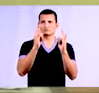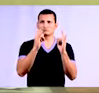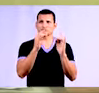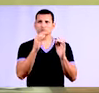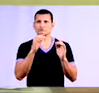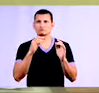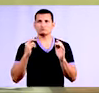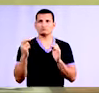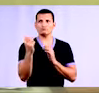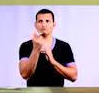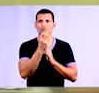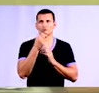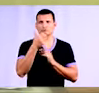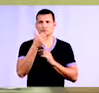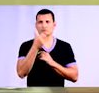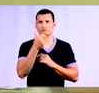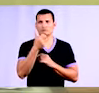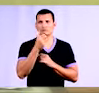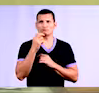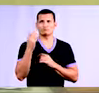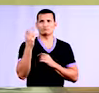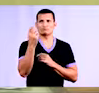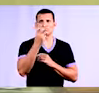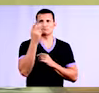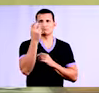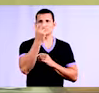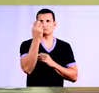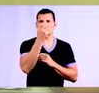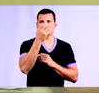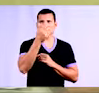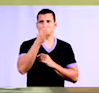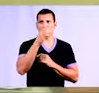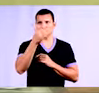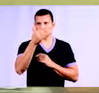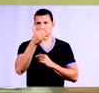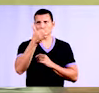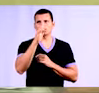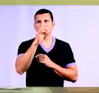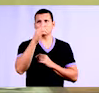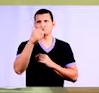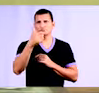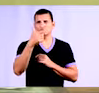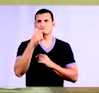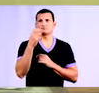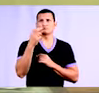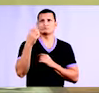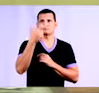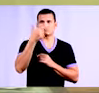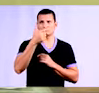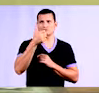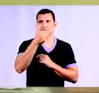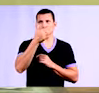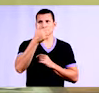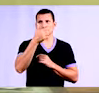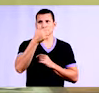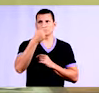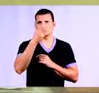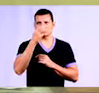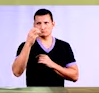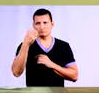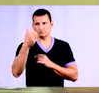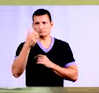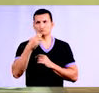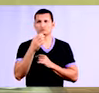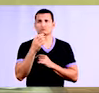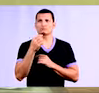andar com 101, 102, 103, 104, né? Segundo andar, 201, 202, 203, 301, ou seja,